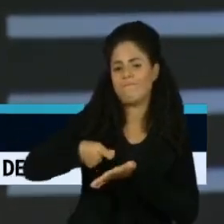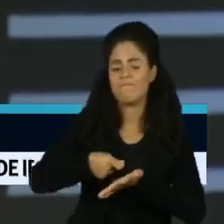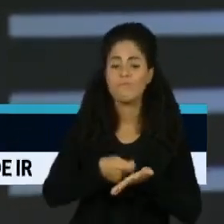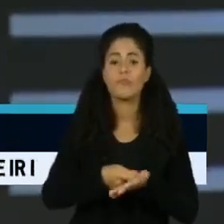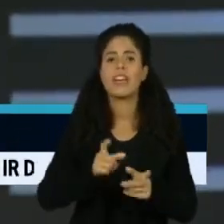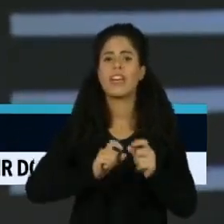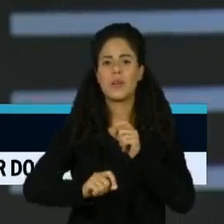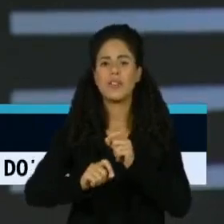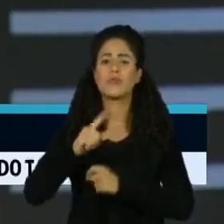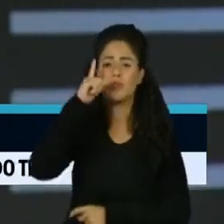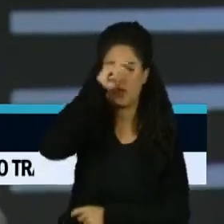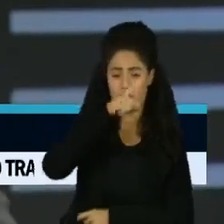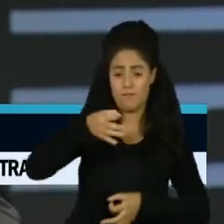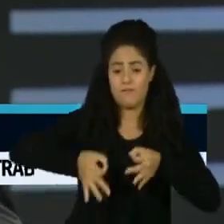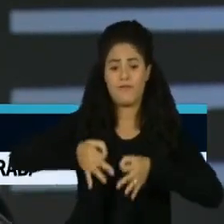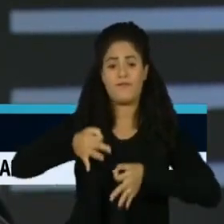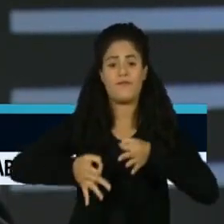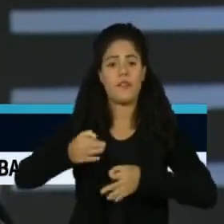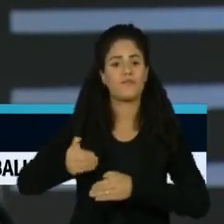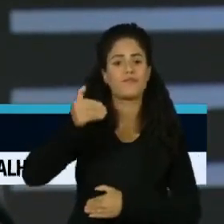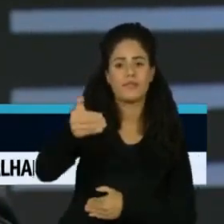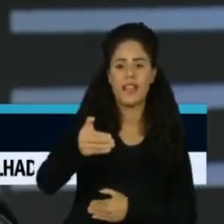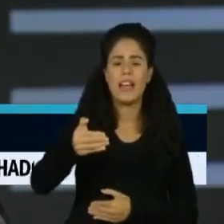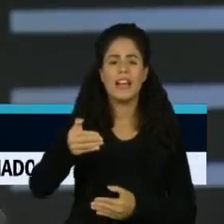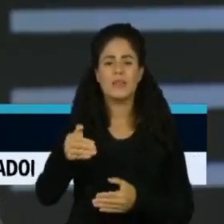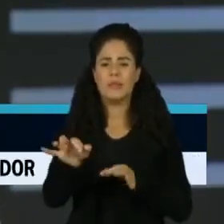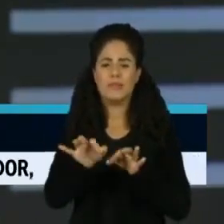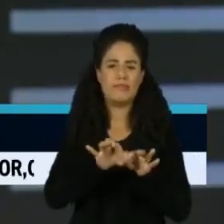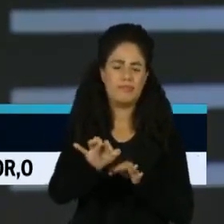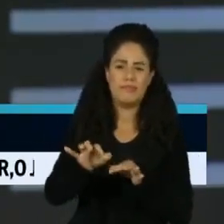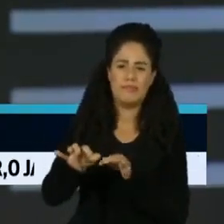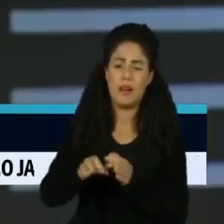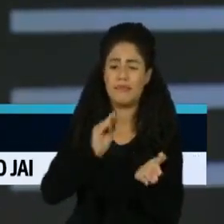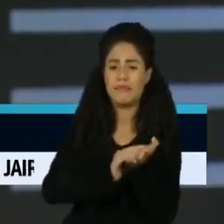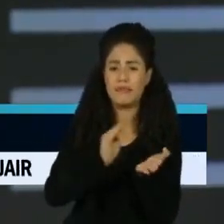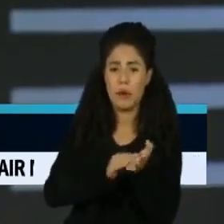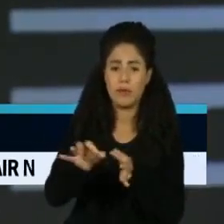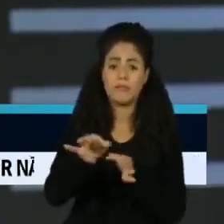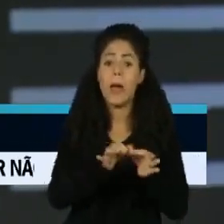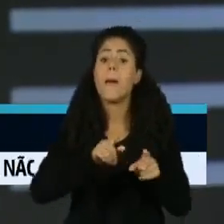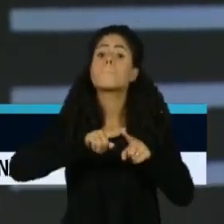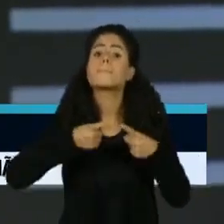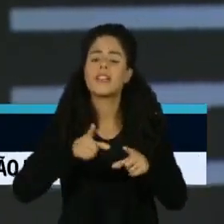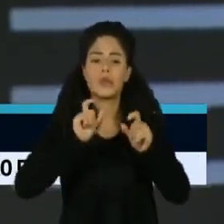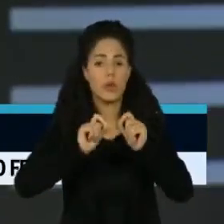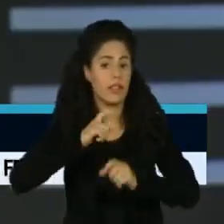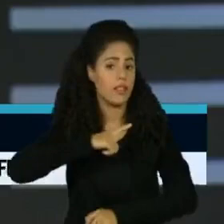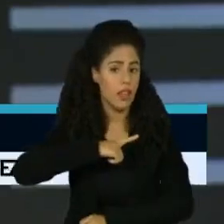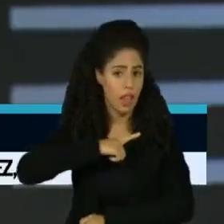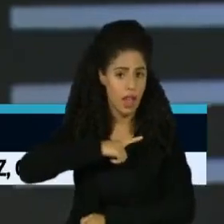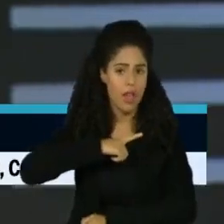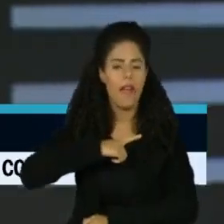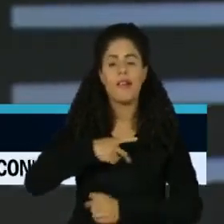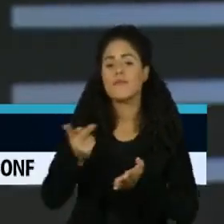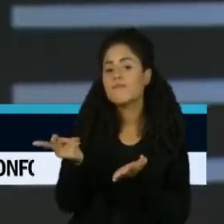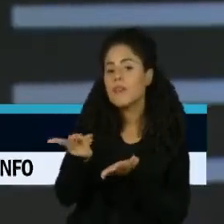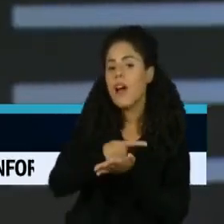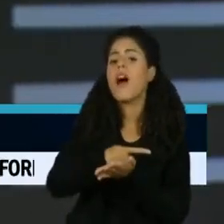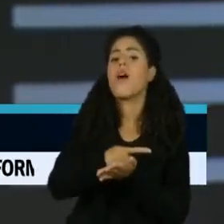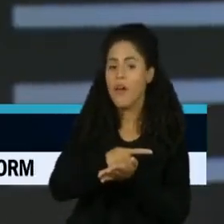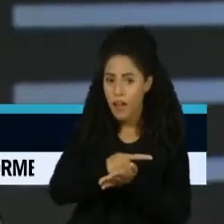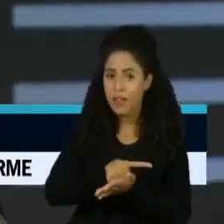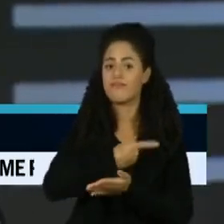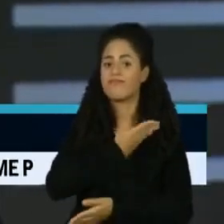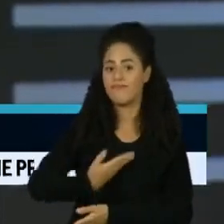ter consequências jurídicas, inclusive, você tem uma desorganização do orçamento, você tem vários problemas assim, mas você também teve, no meu modo de ver, um erro na política